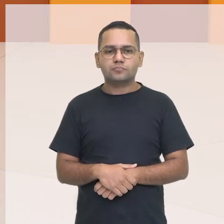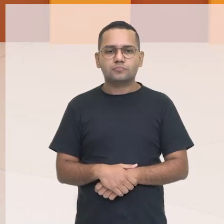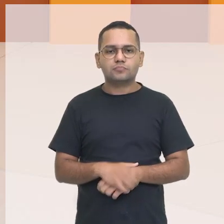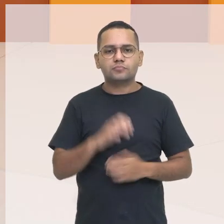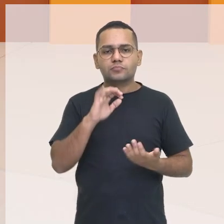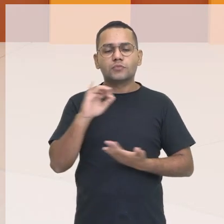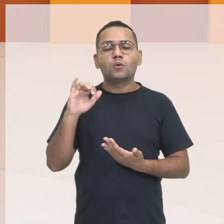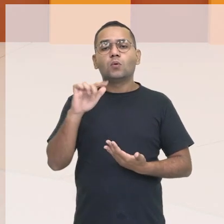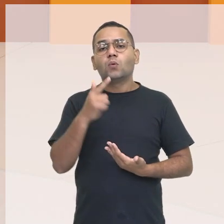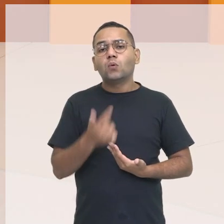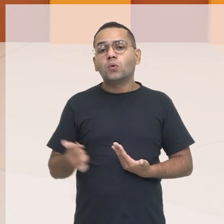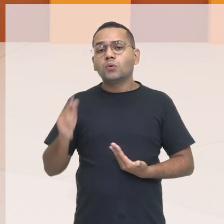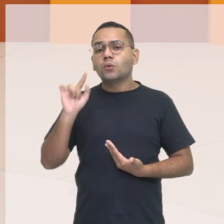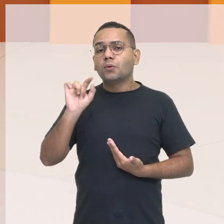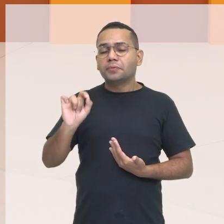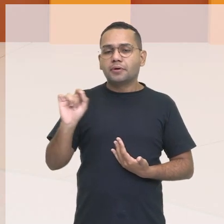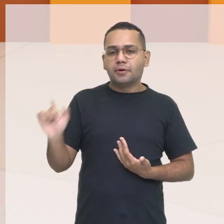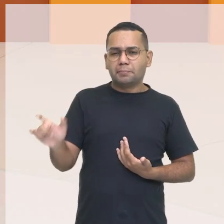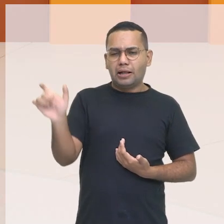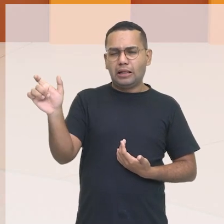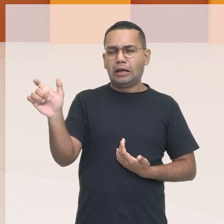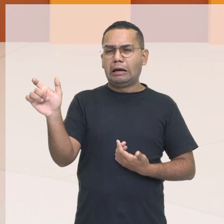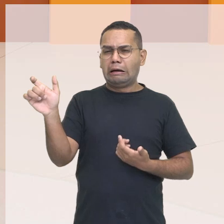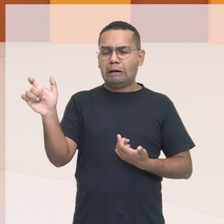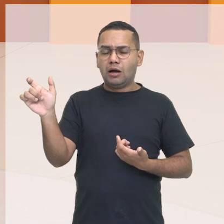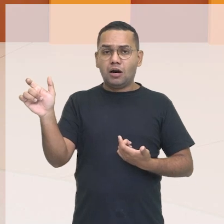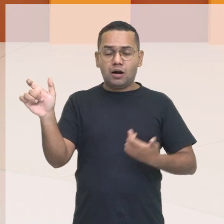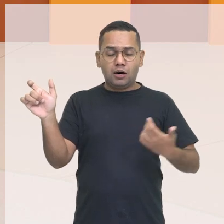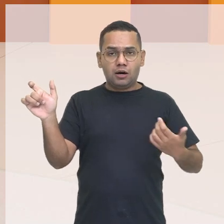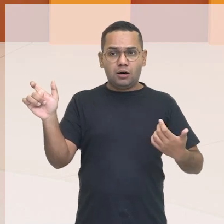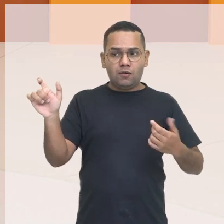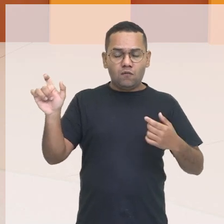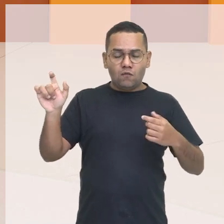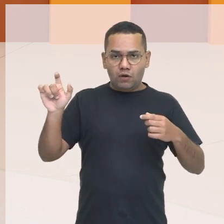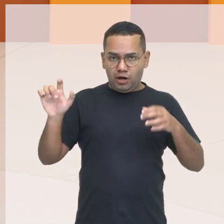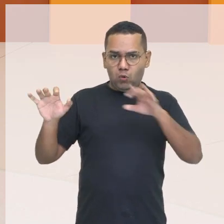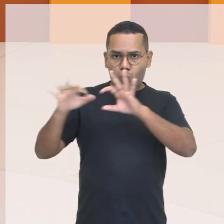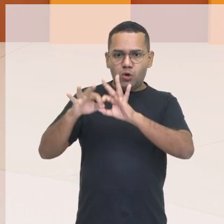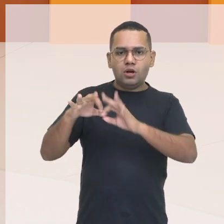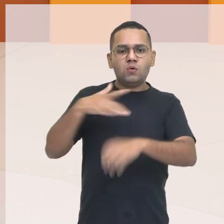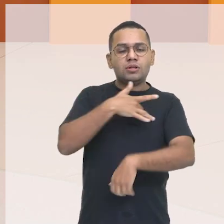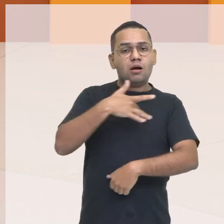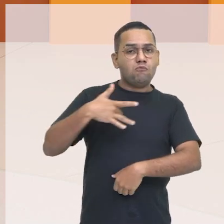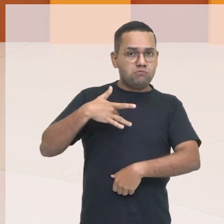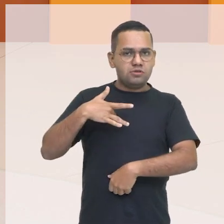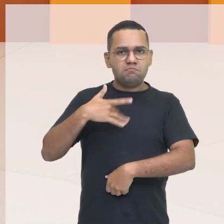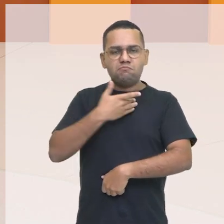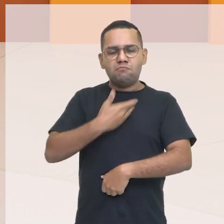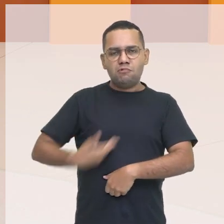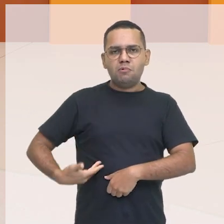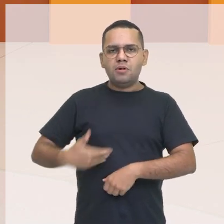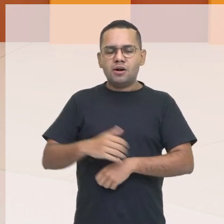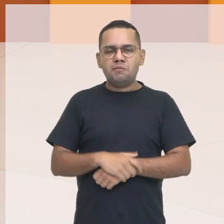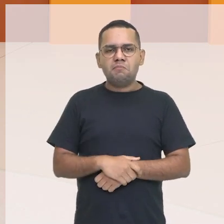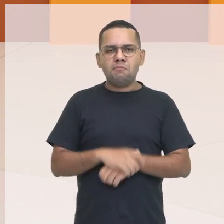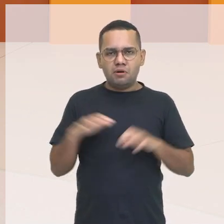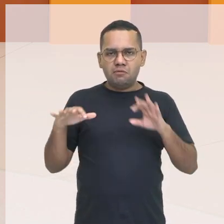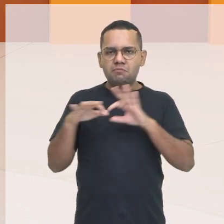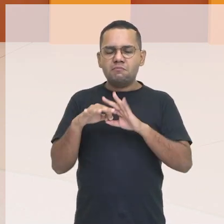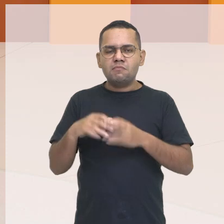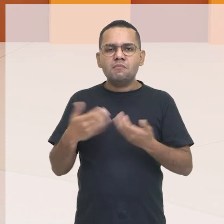saúde pública, porque é essa saúde que é ameaçada, né? Aquilo que é oferecido para as pessoas. Quem tem